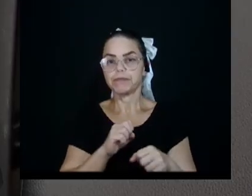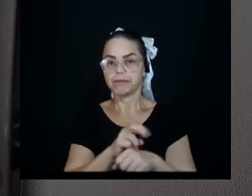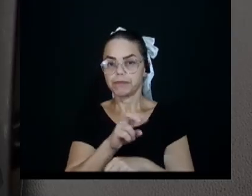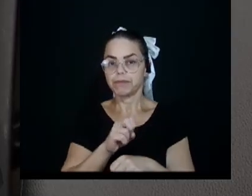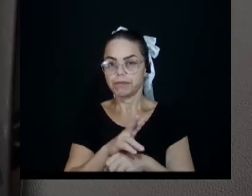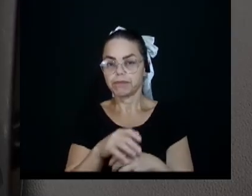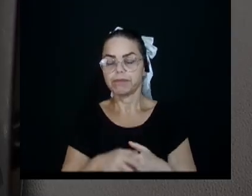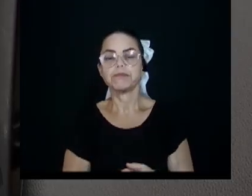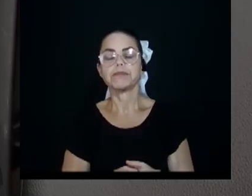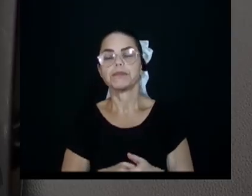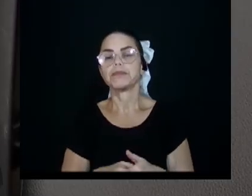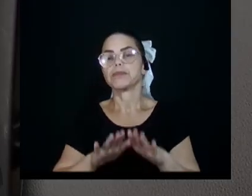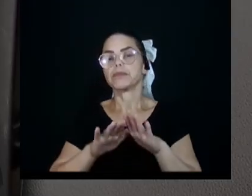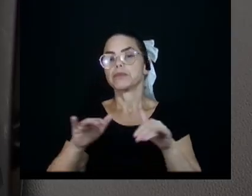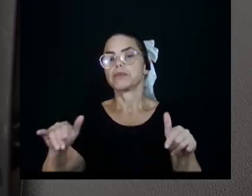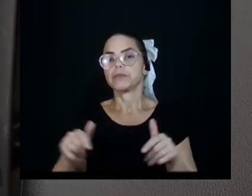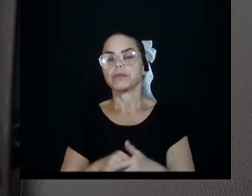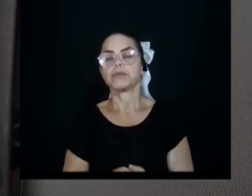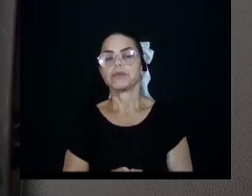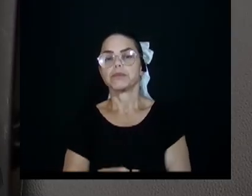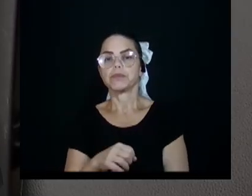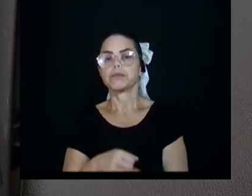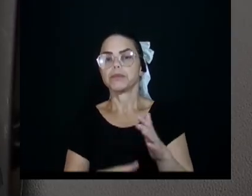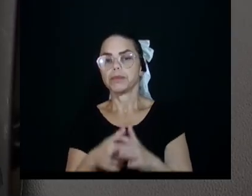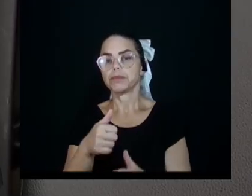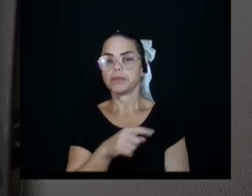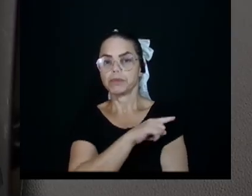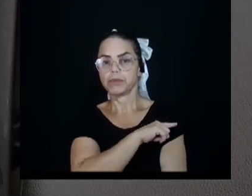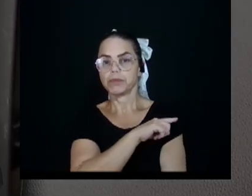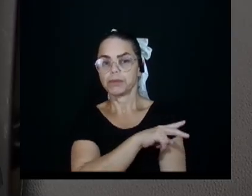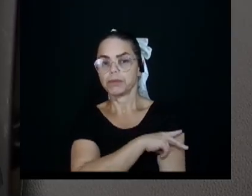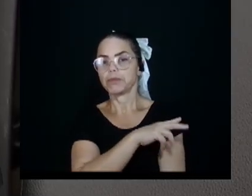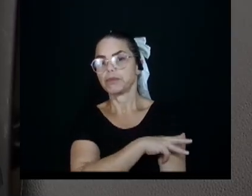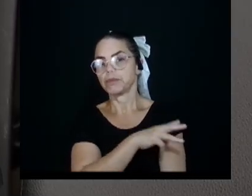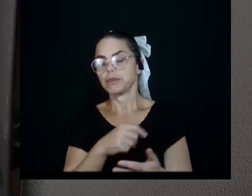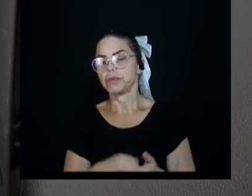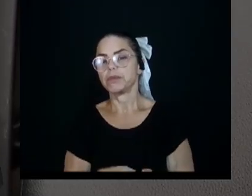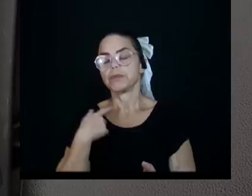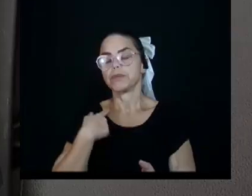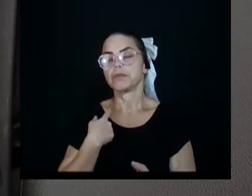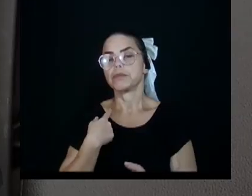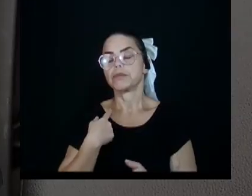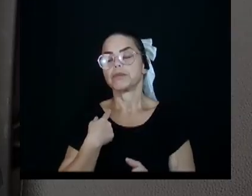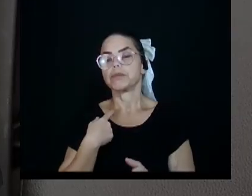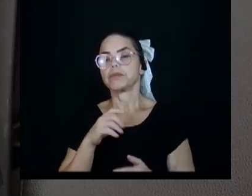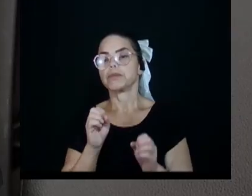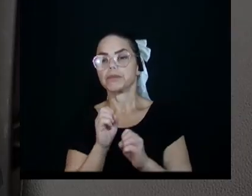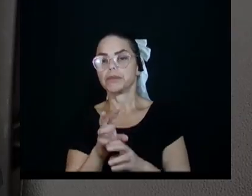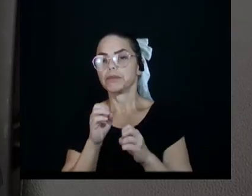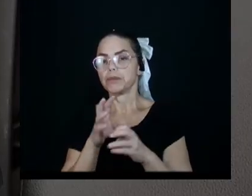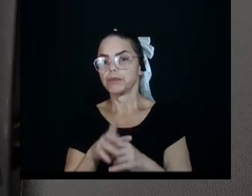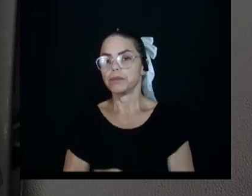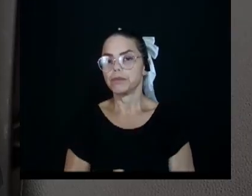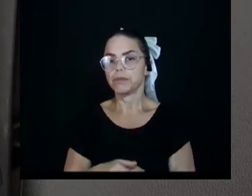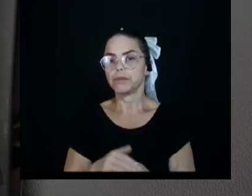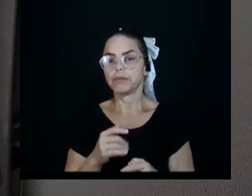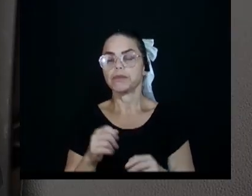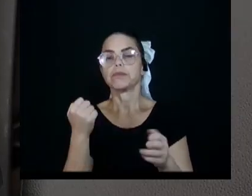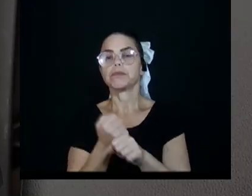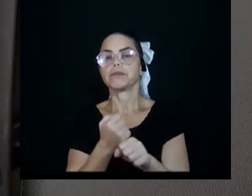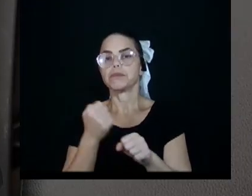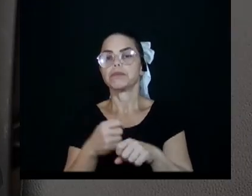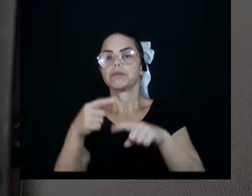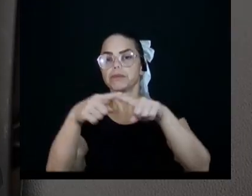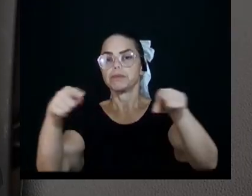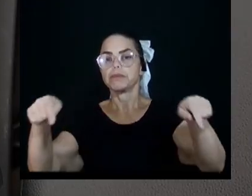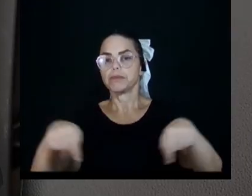educação infantil, e o sistema educacional, ao invés de construir novas salas ou novas